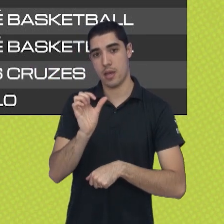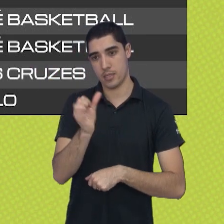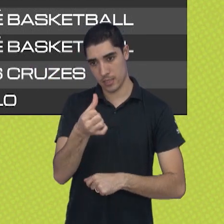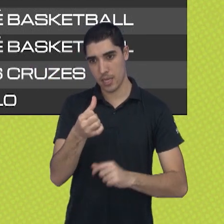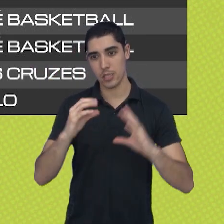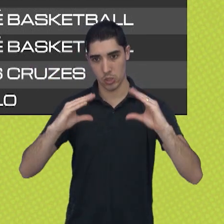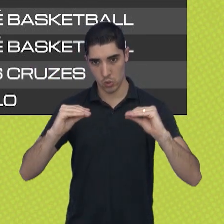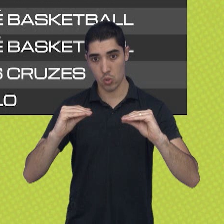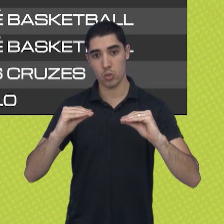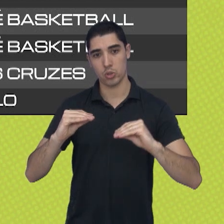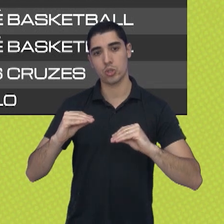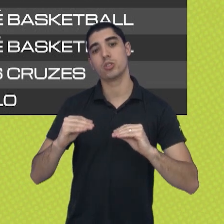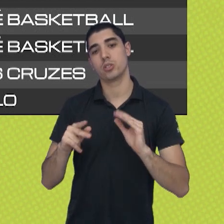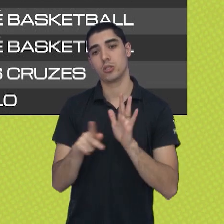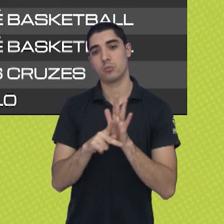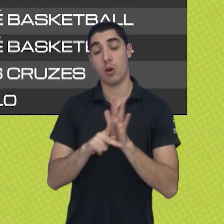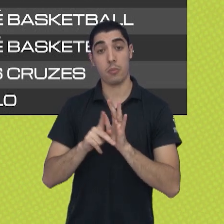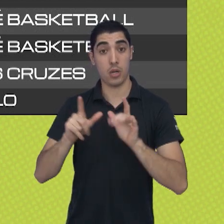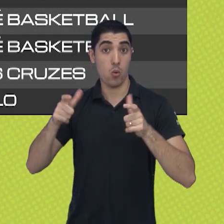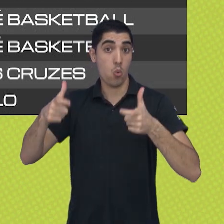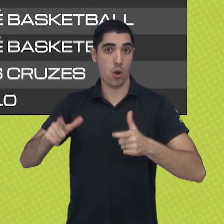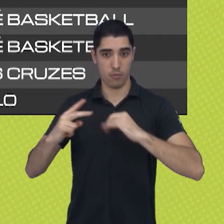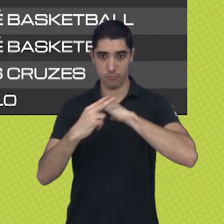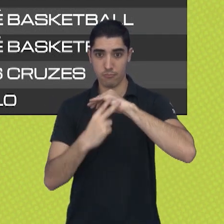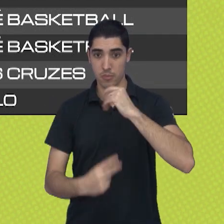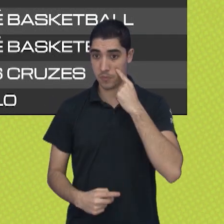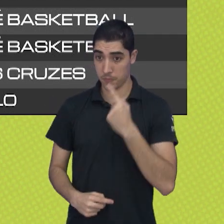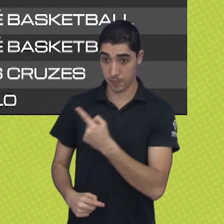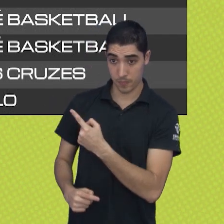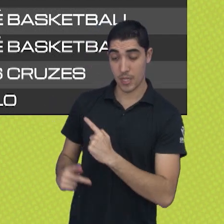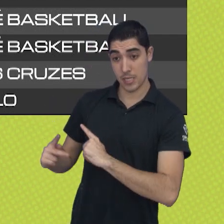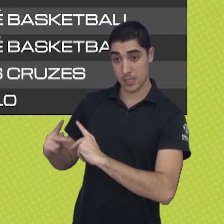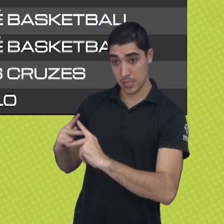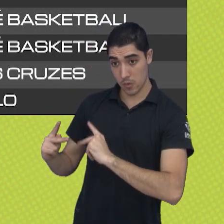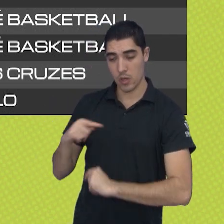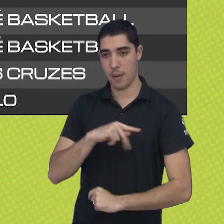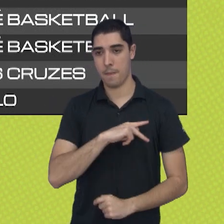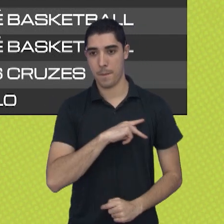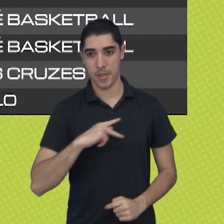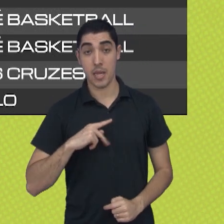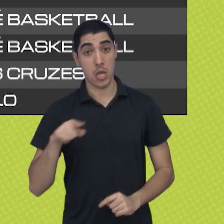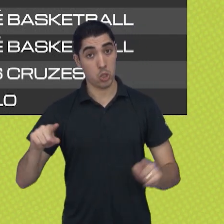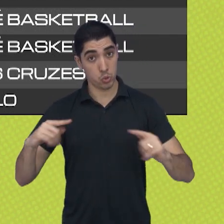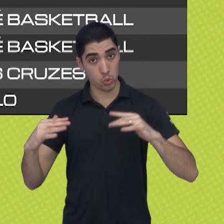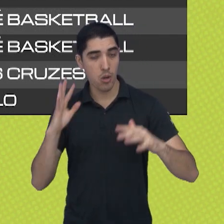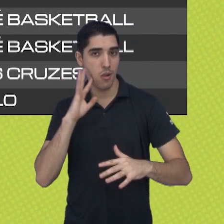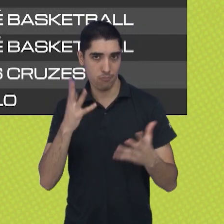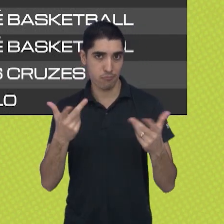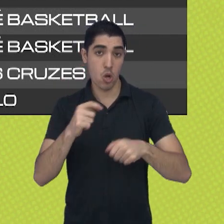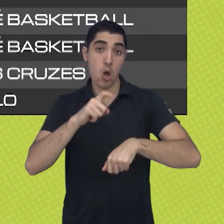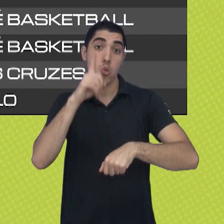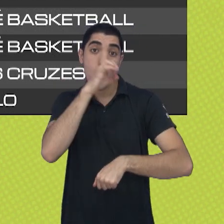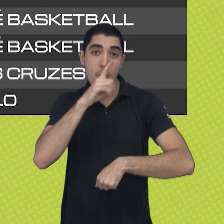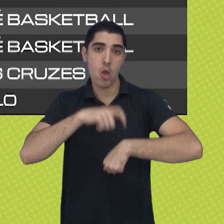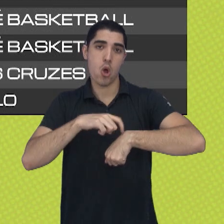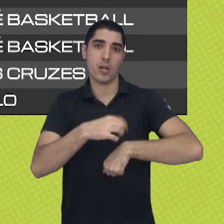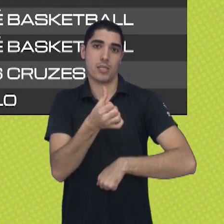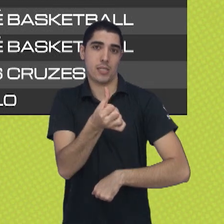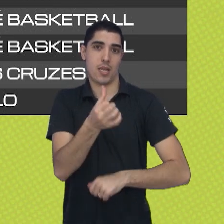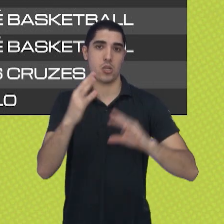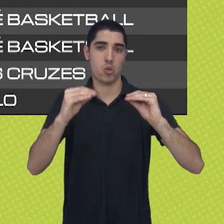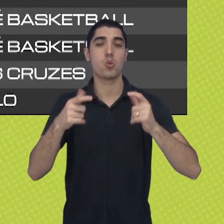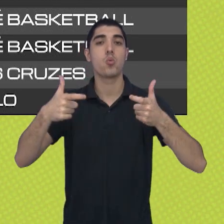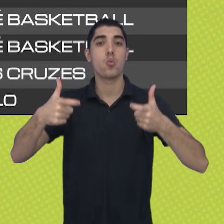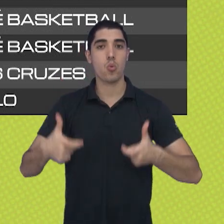através do site. Recebe a equipe do Pinheiros. Jogo legal, jogo bacana para você assistir domingão, 18 horas,